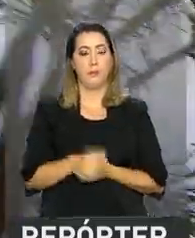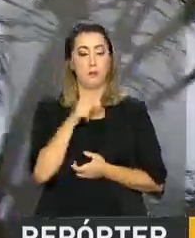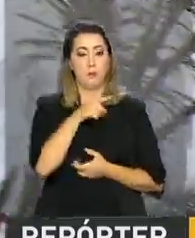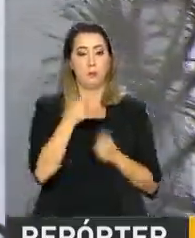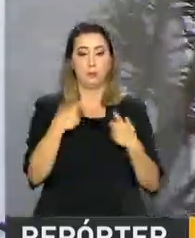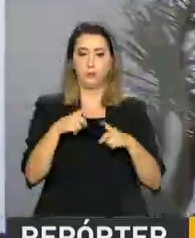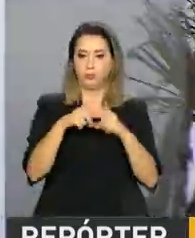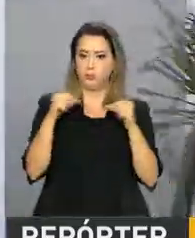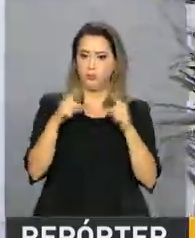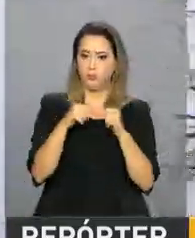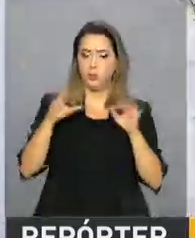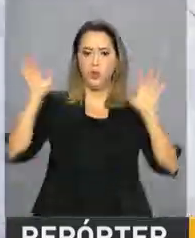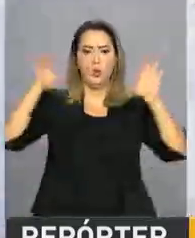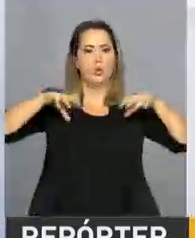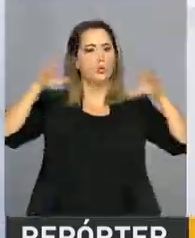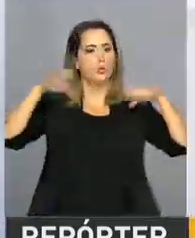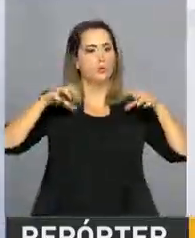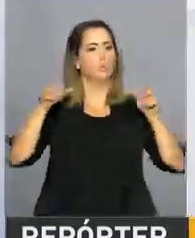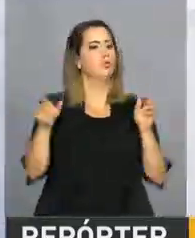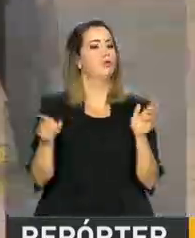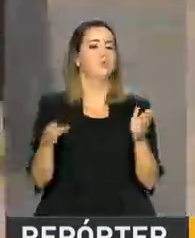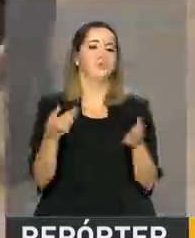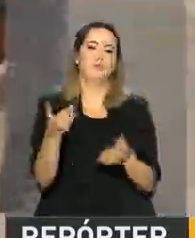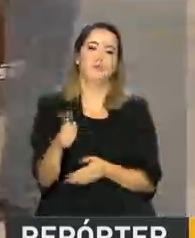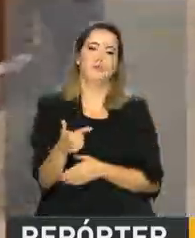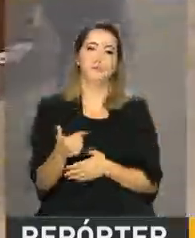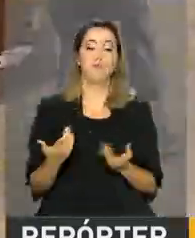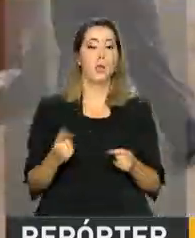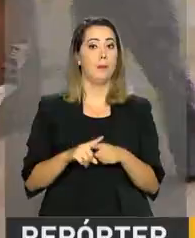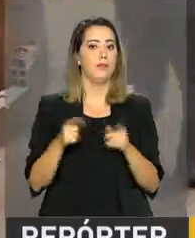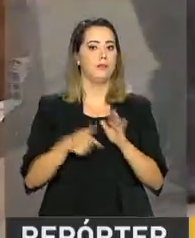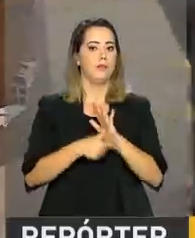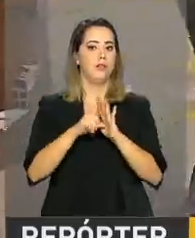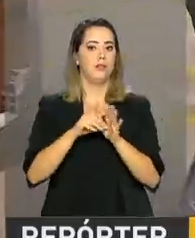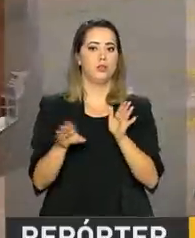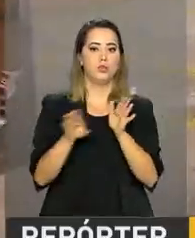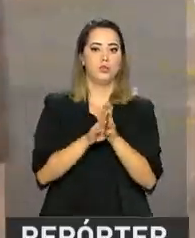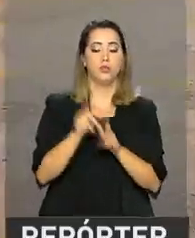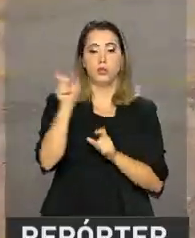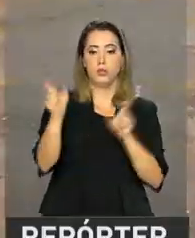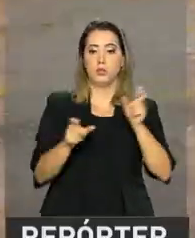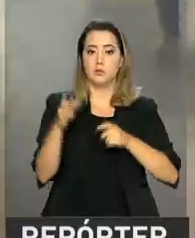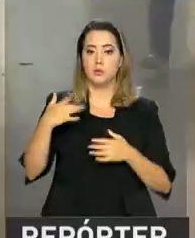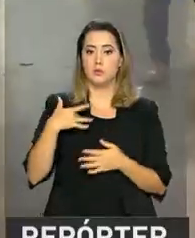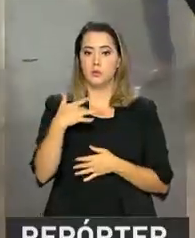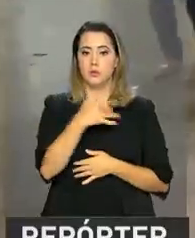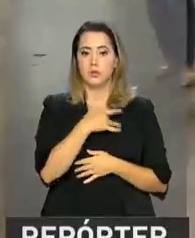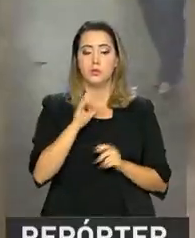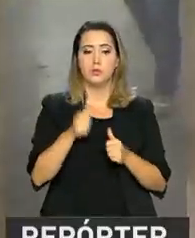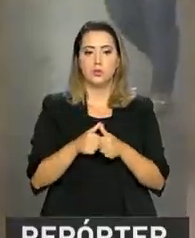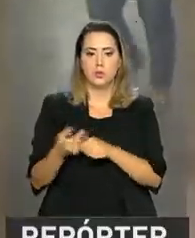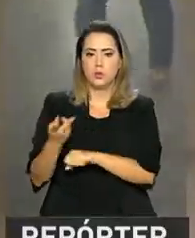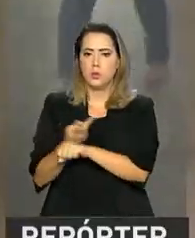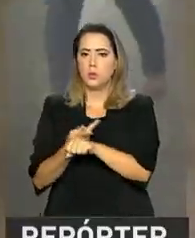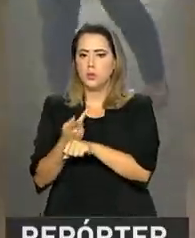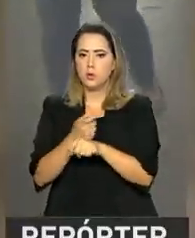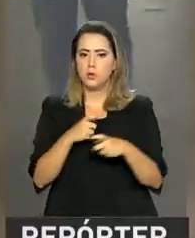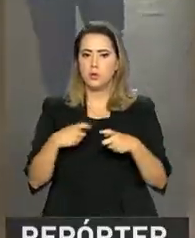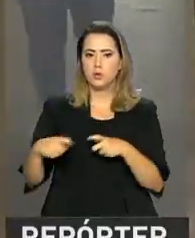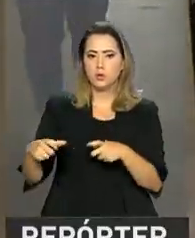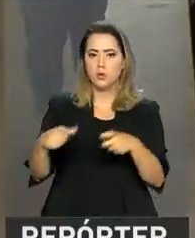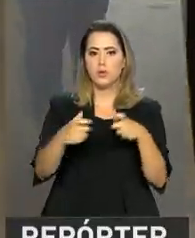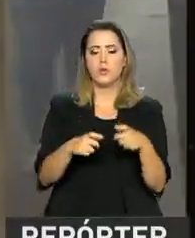Na região de Brasília, a chuva ainda não apareceu, mas antes que ela chegue, os agentes de saúde já estão à caça dos